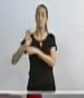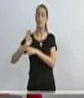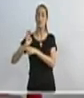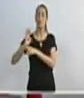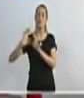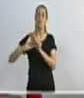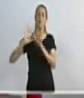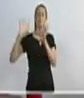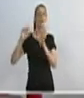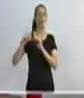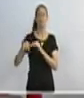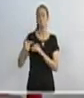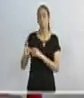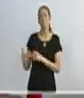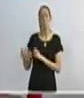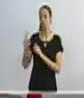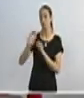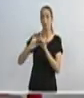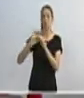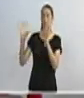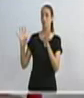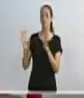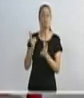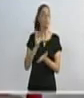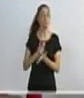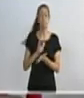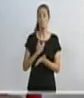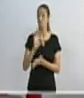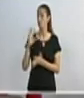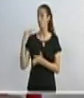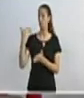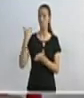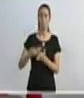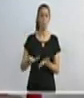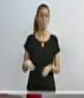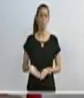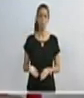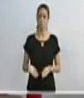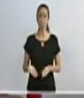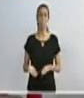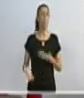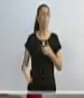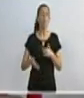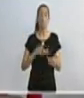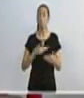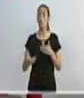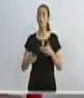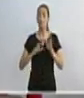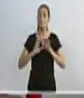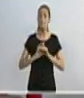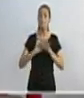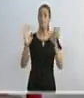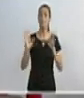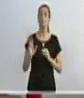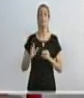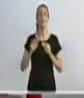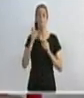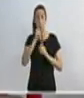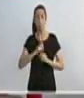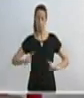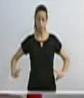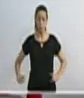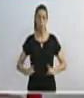e nós não temos. Então, sempre foi assim. Hoje, qualquer licenciamento de antena, de torre,